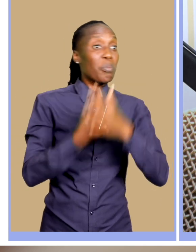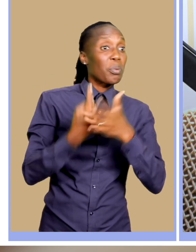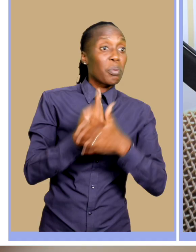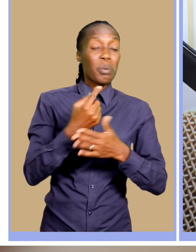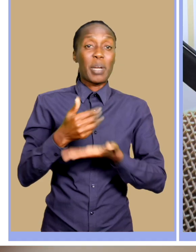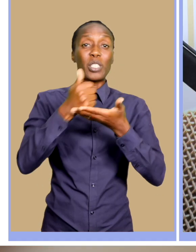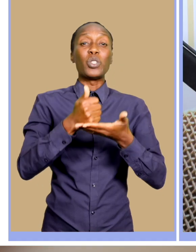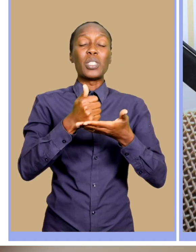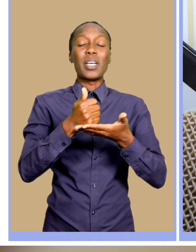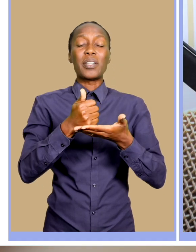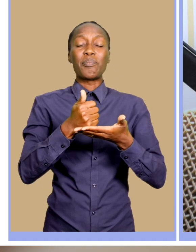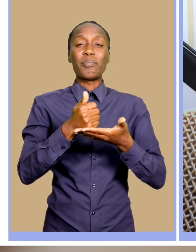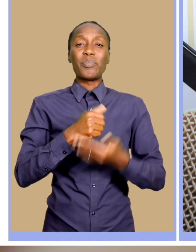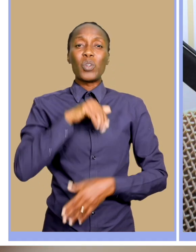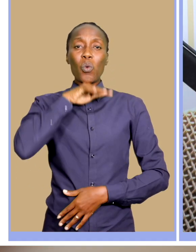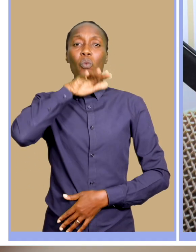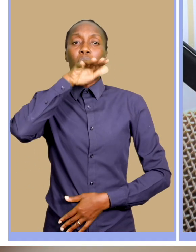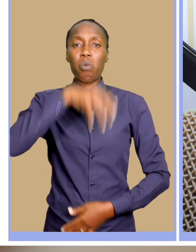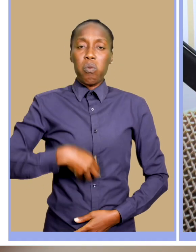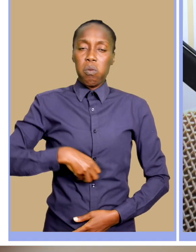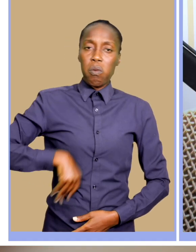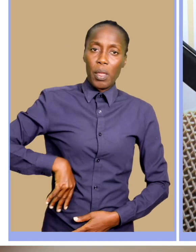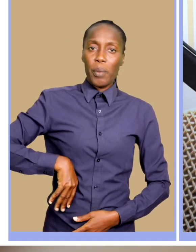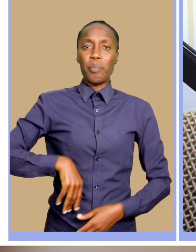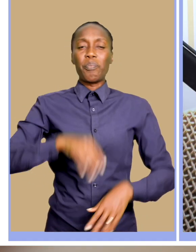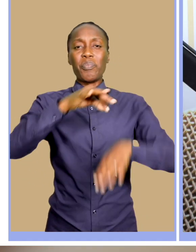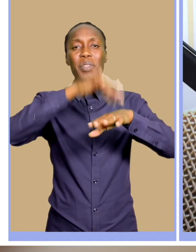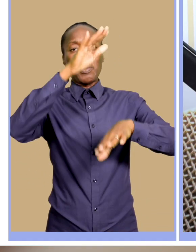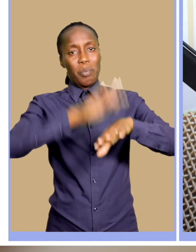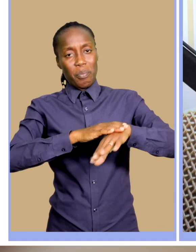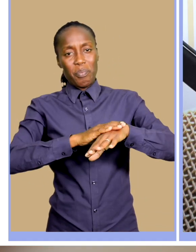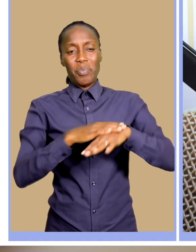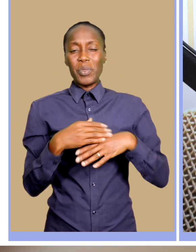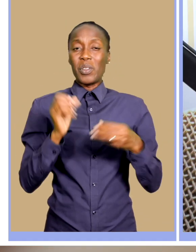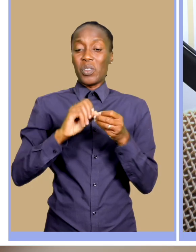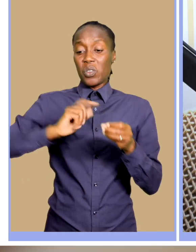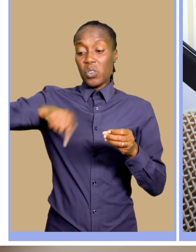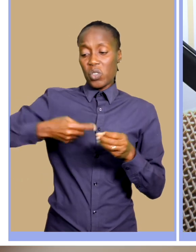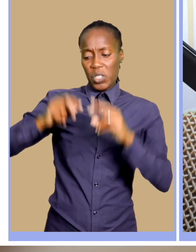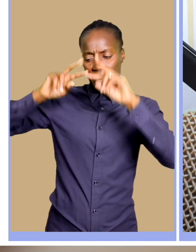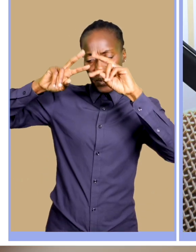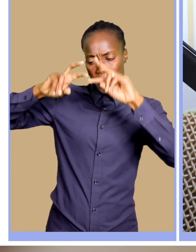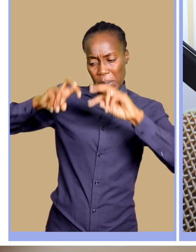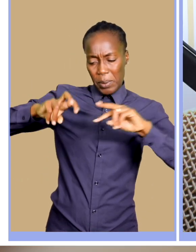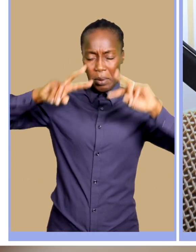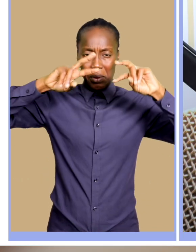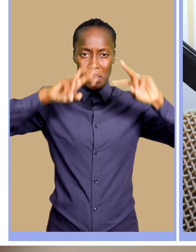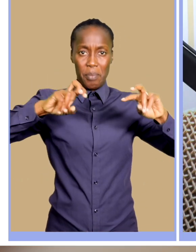cólera, ou aumento do número de casos de malária. Fazemos a investigação primeiro com o Instituto e